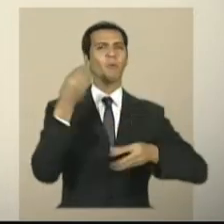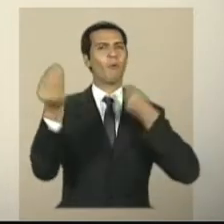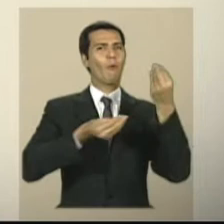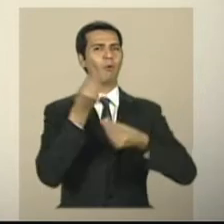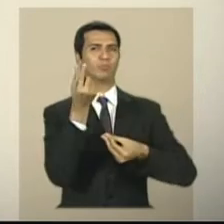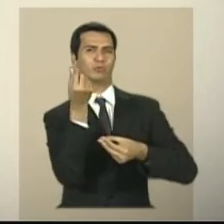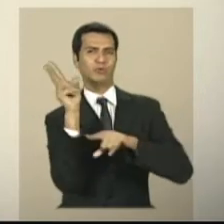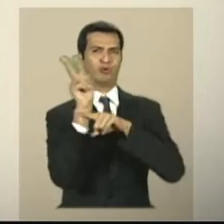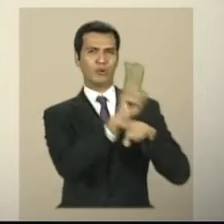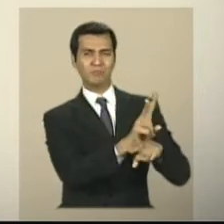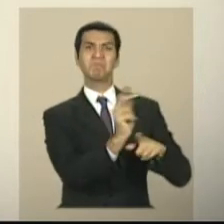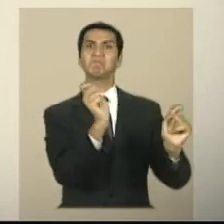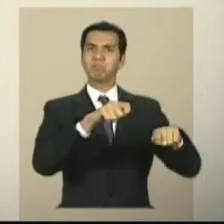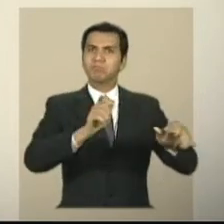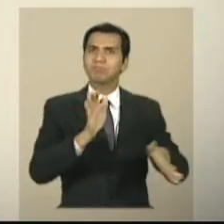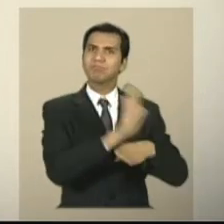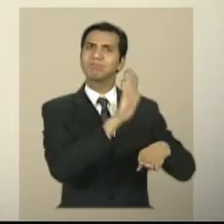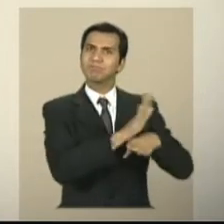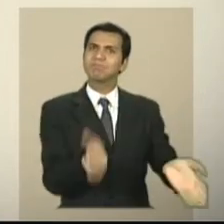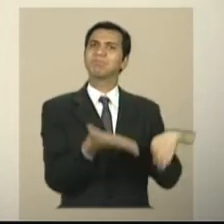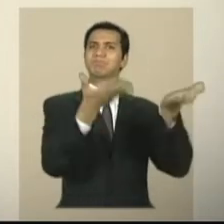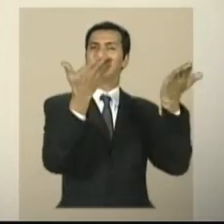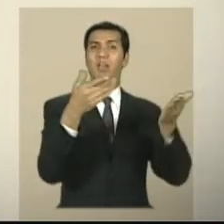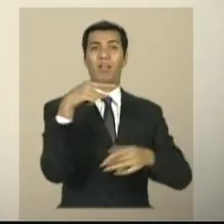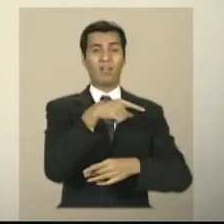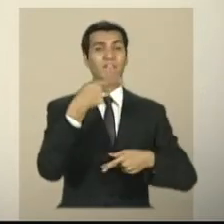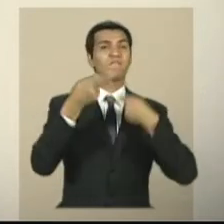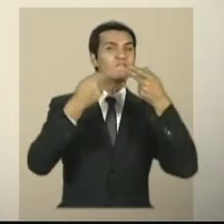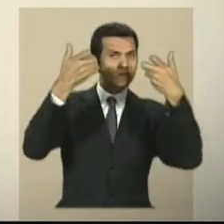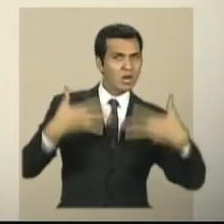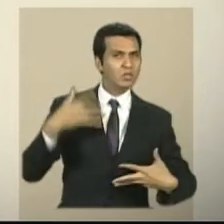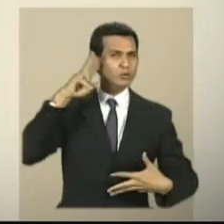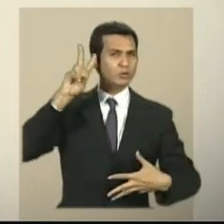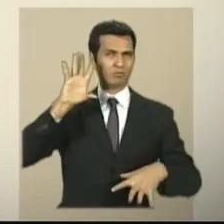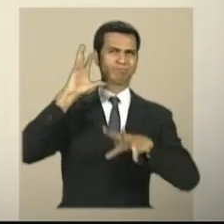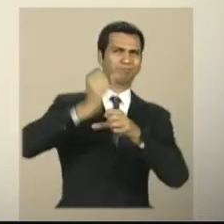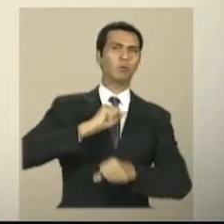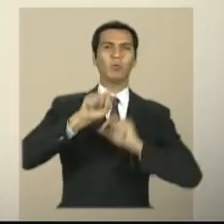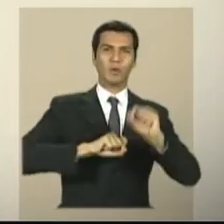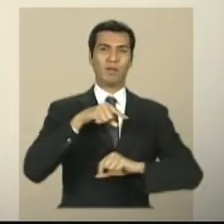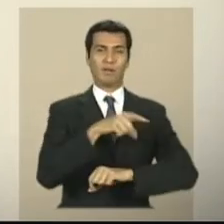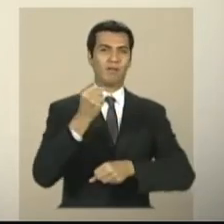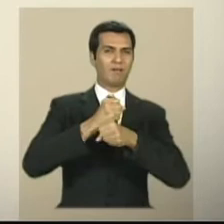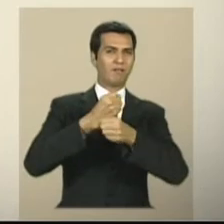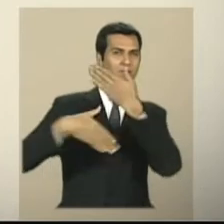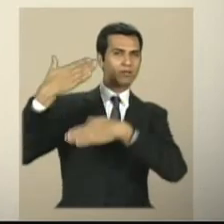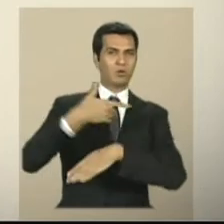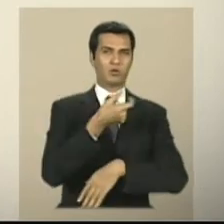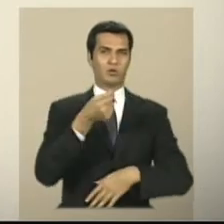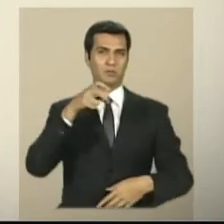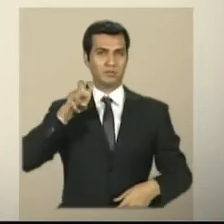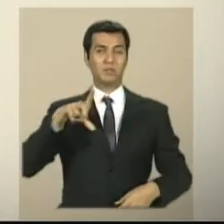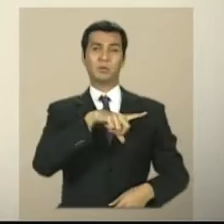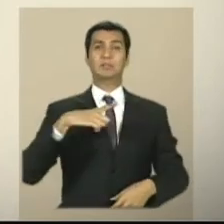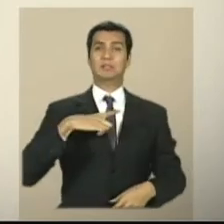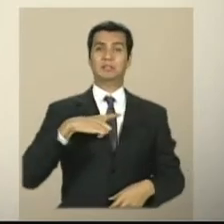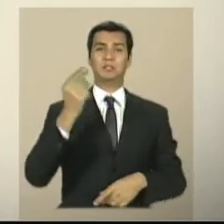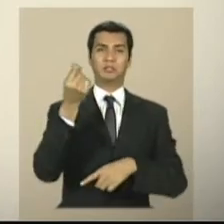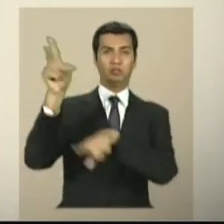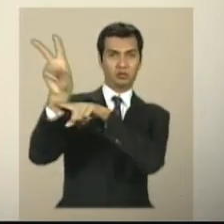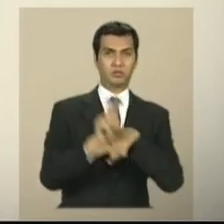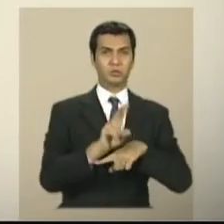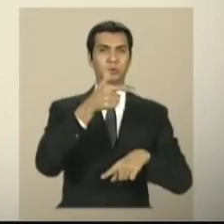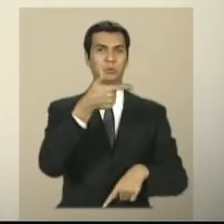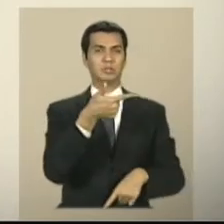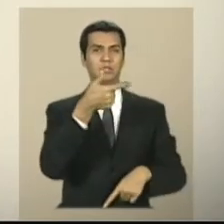impulso à vida de uma pessoa ela contou quem 2005 tirou um empréstimo de r$ 250 do Banco do